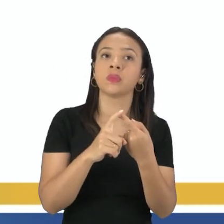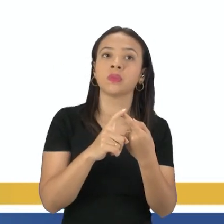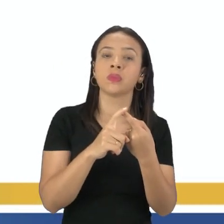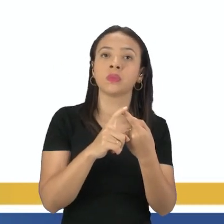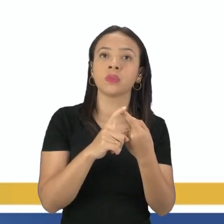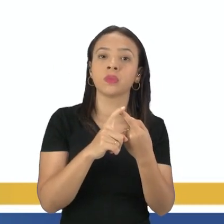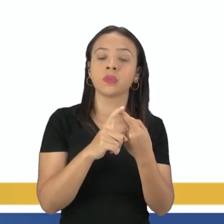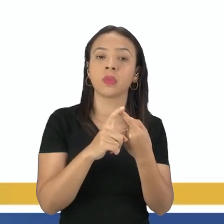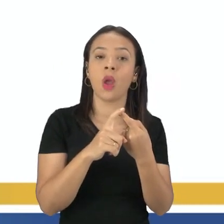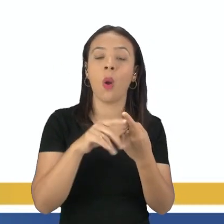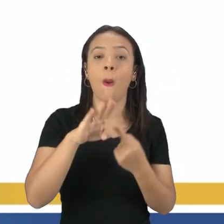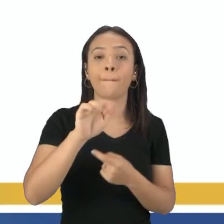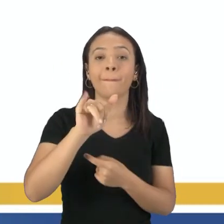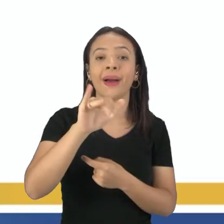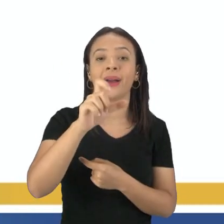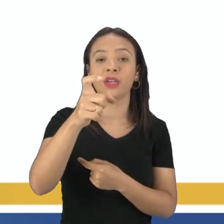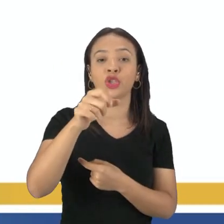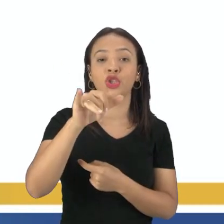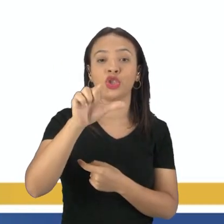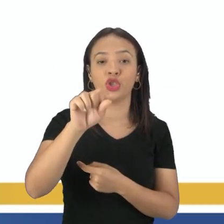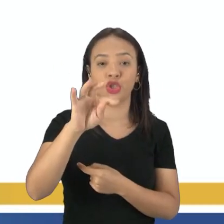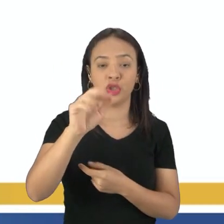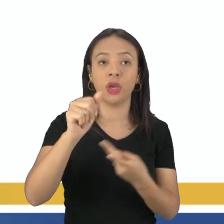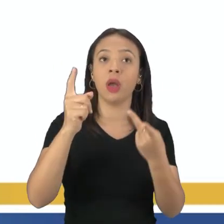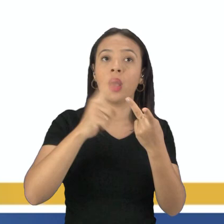Bi Ribeiro é o baixista e João Baroni